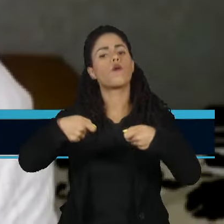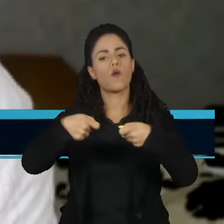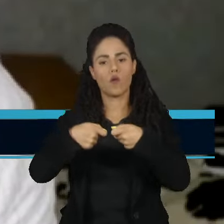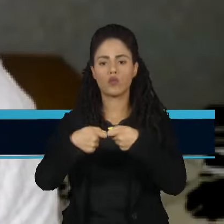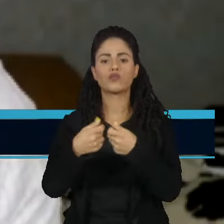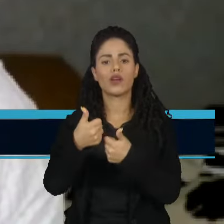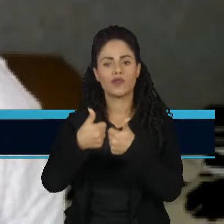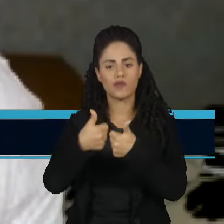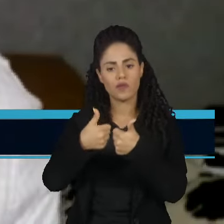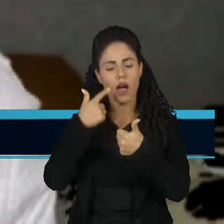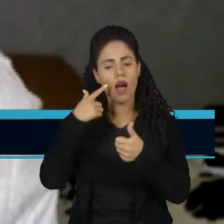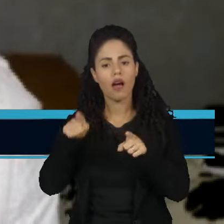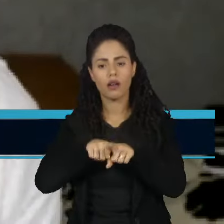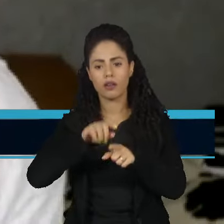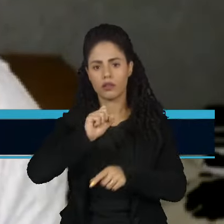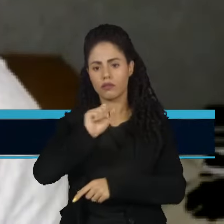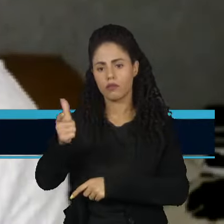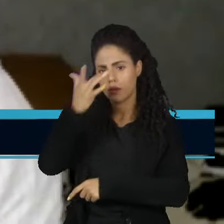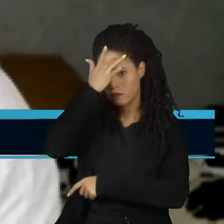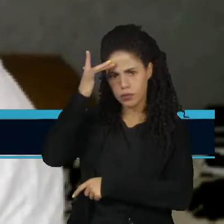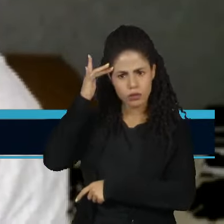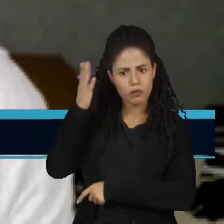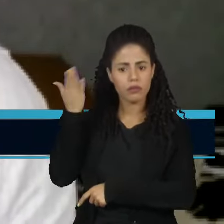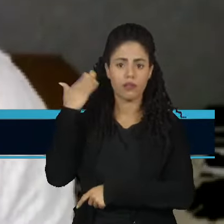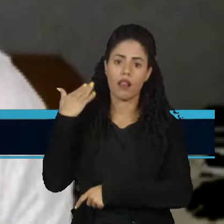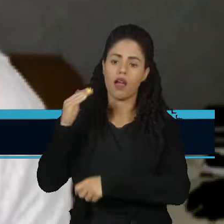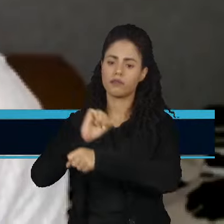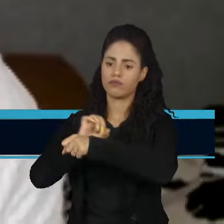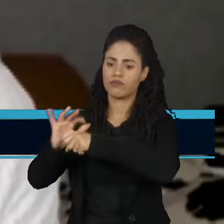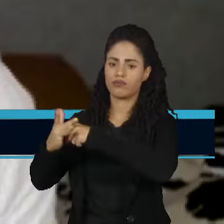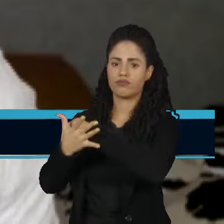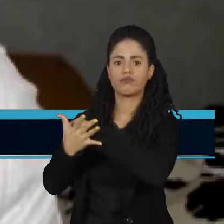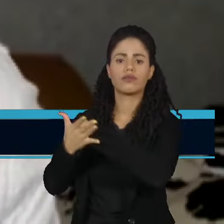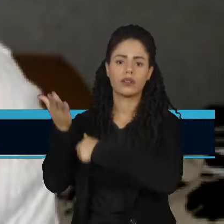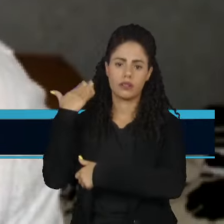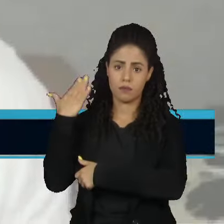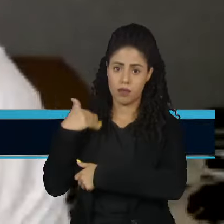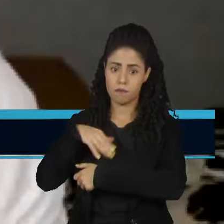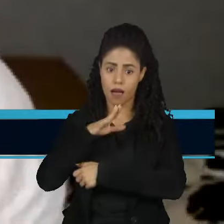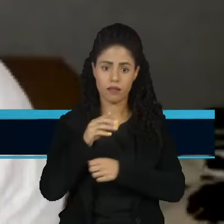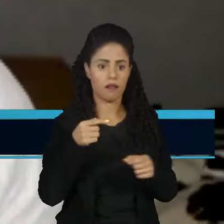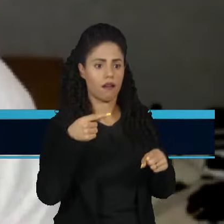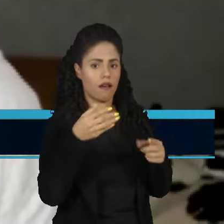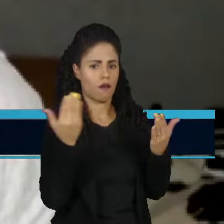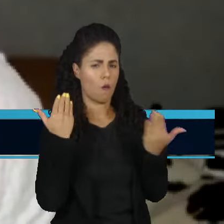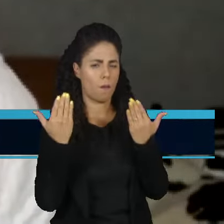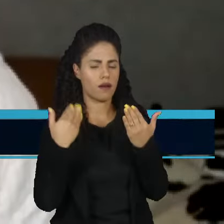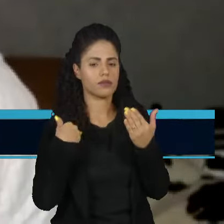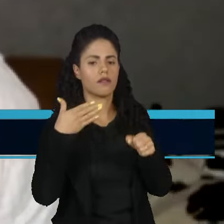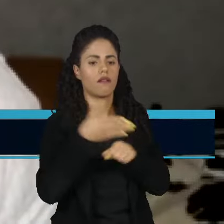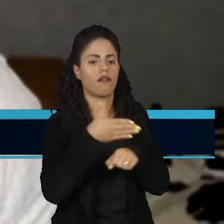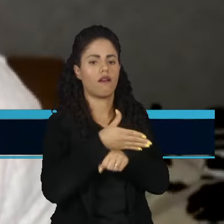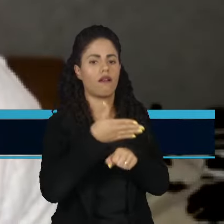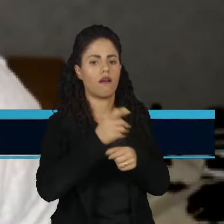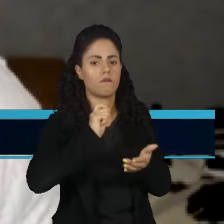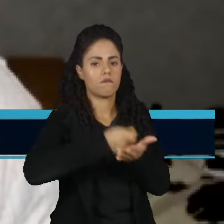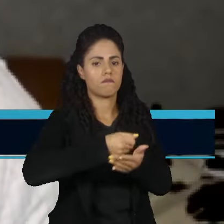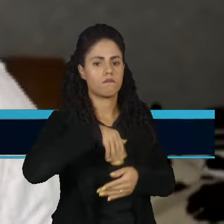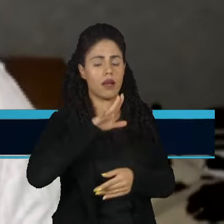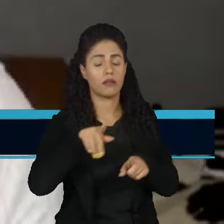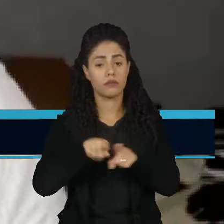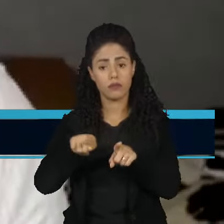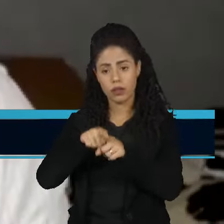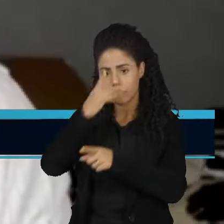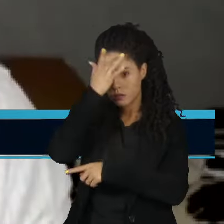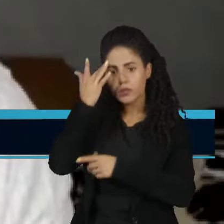pessoas que foram contaminadas na epidemia do coronavírus muitos dos brasileiros recorrem a